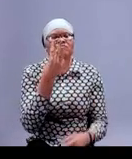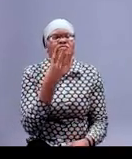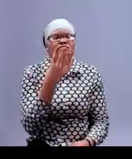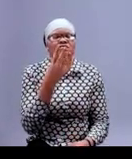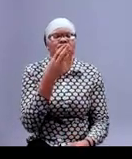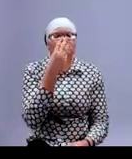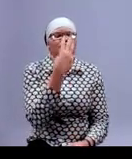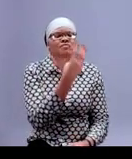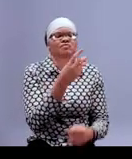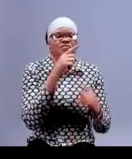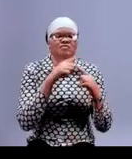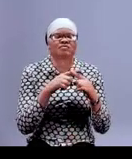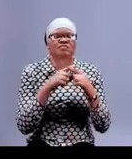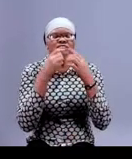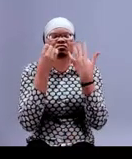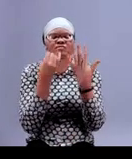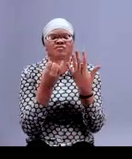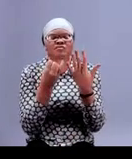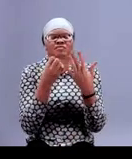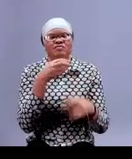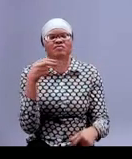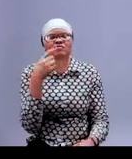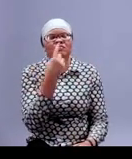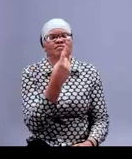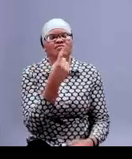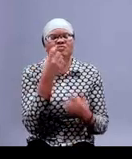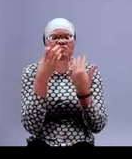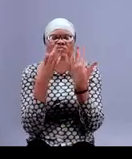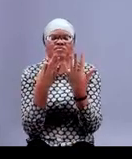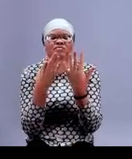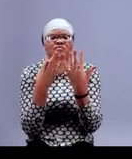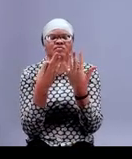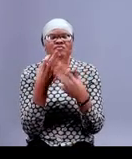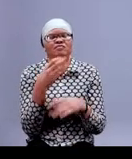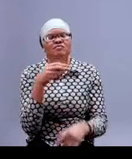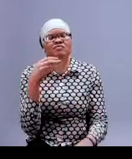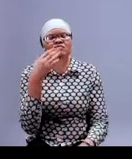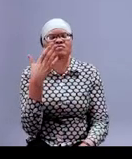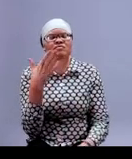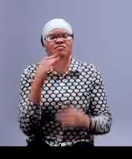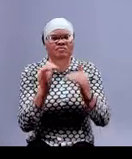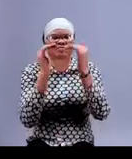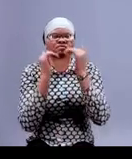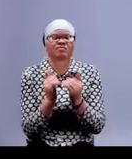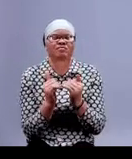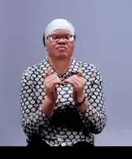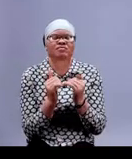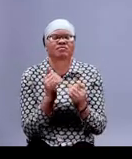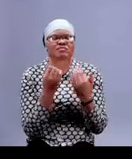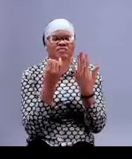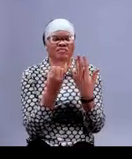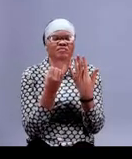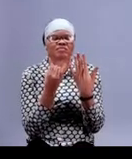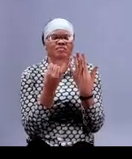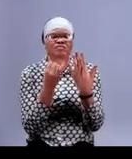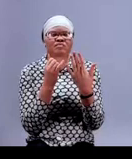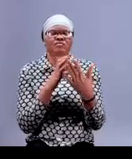o 3 3 x 6 = 18 23 - 18 = 5 baixa